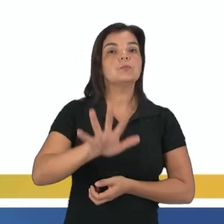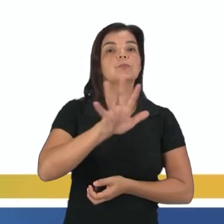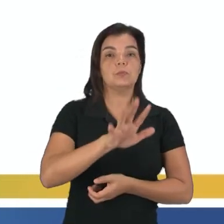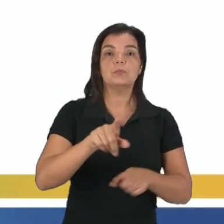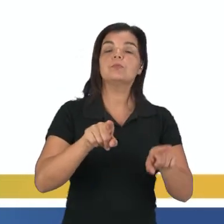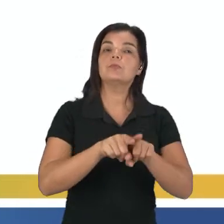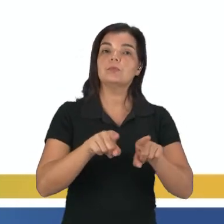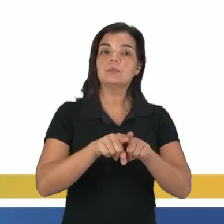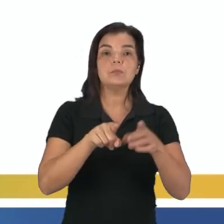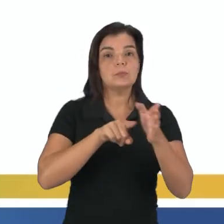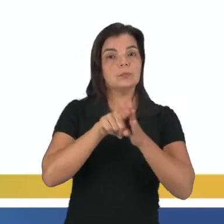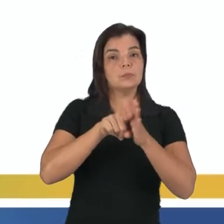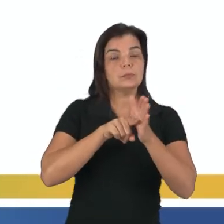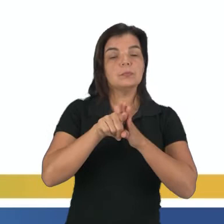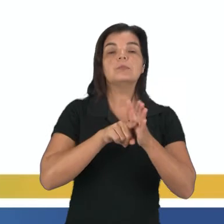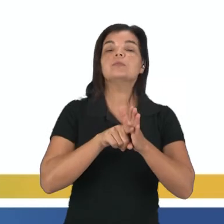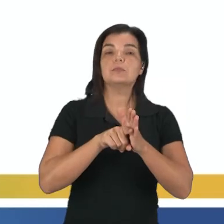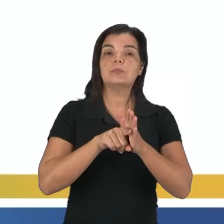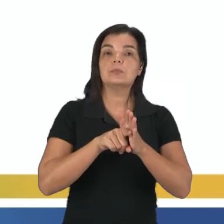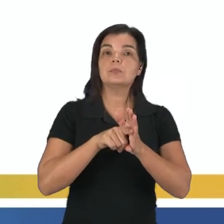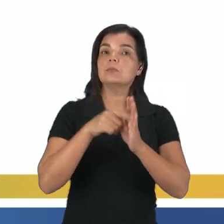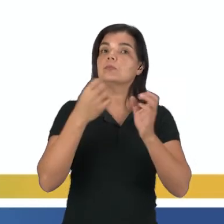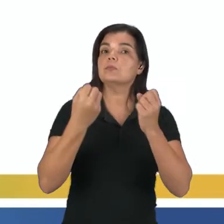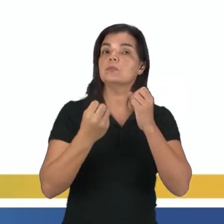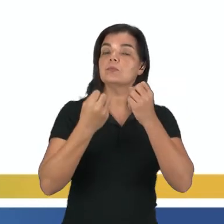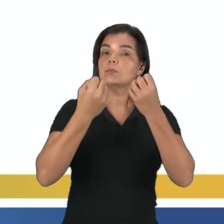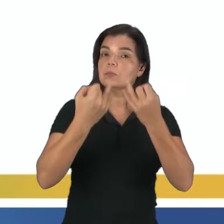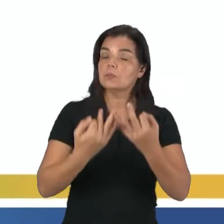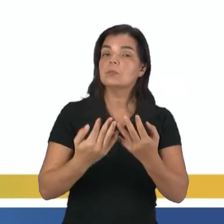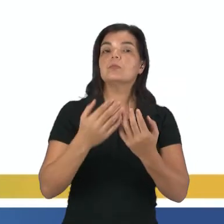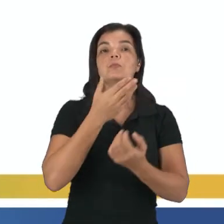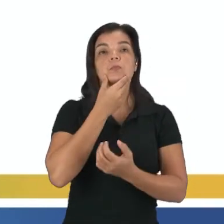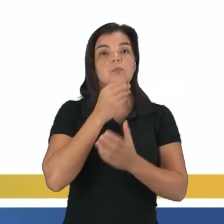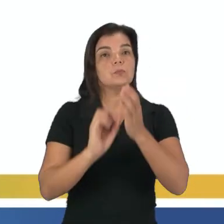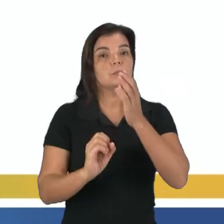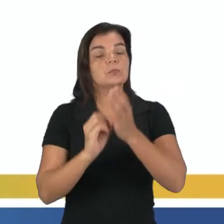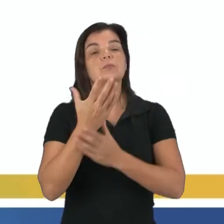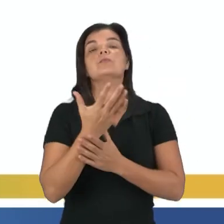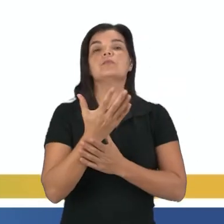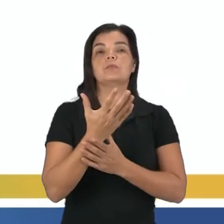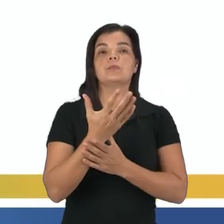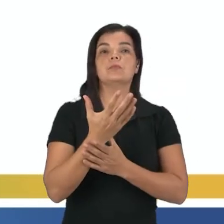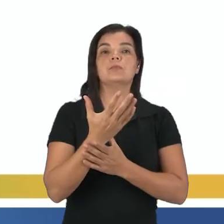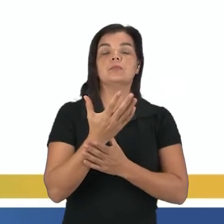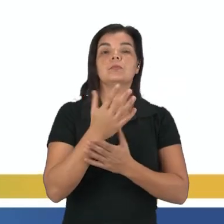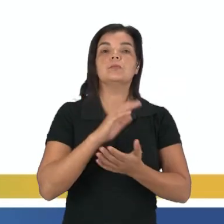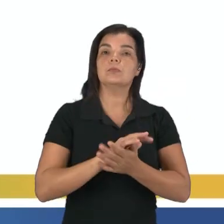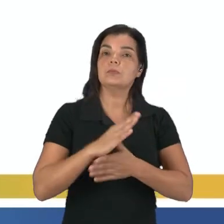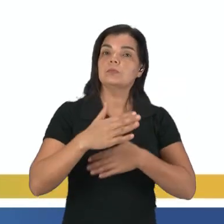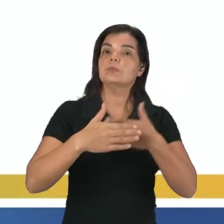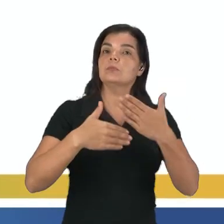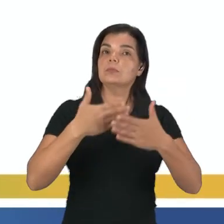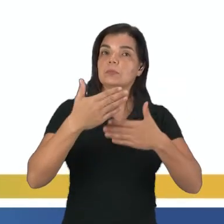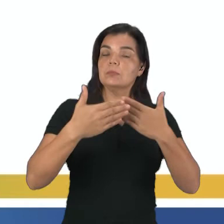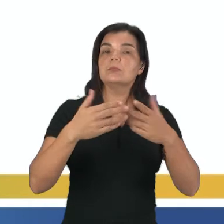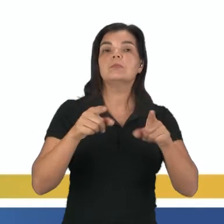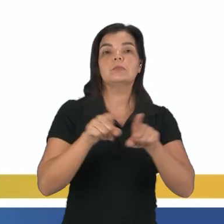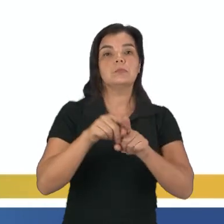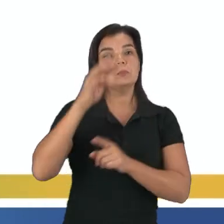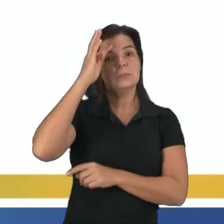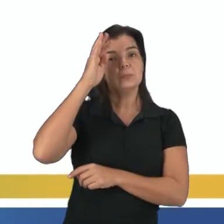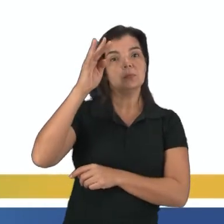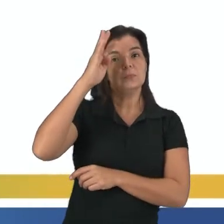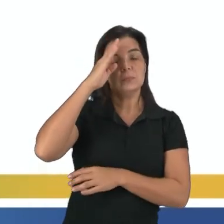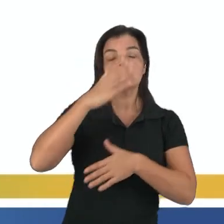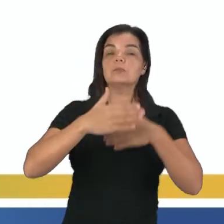a ciência passa a explicar que o homem surgiu de forma de evolução, certo? Através da teoria